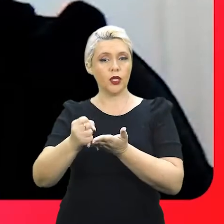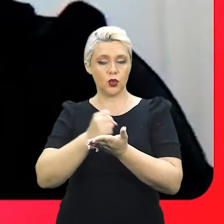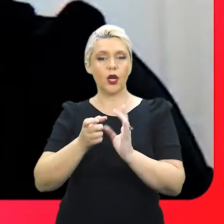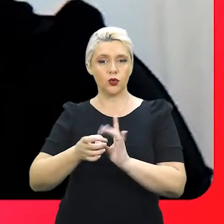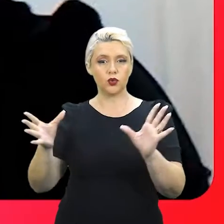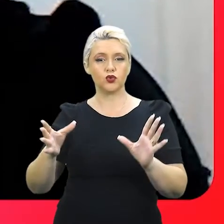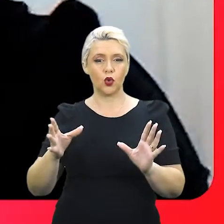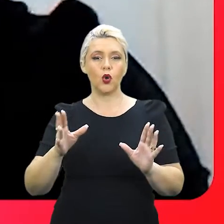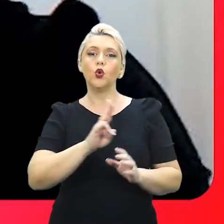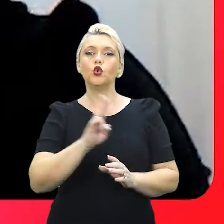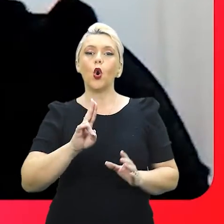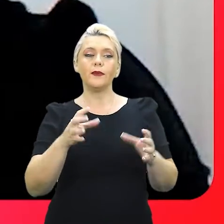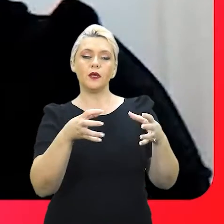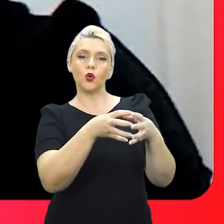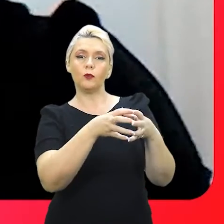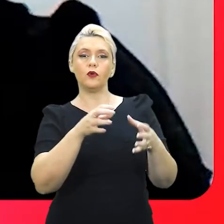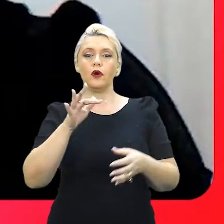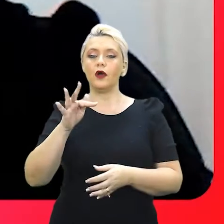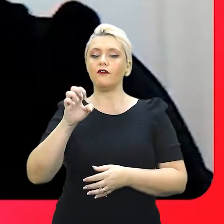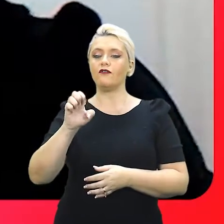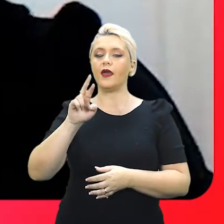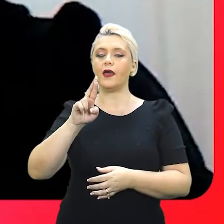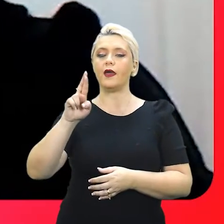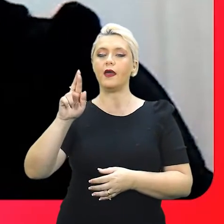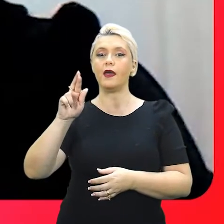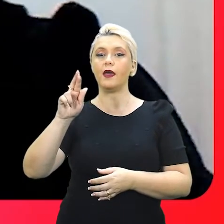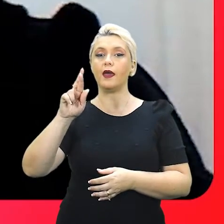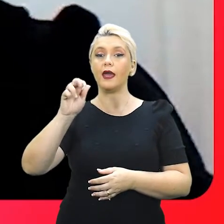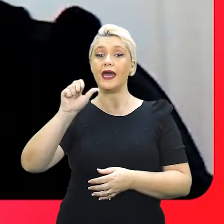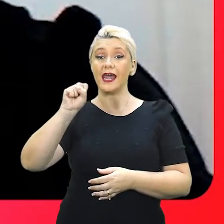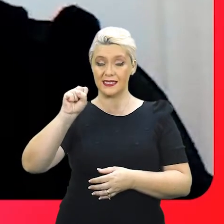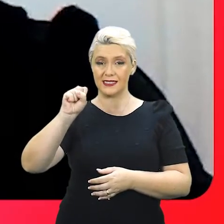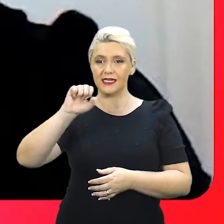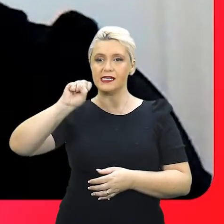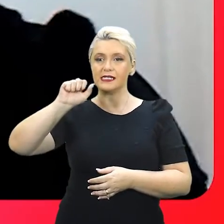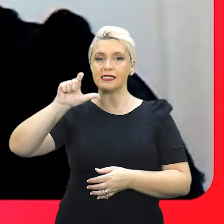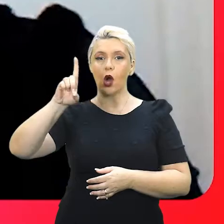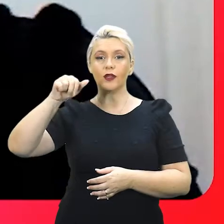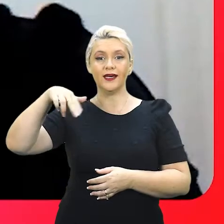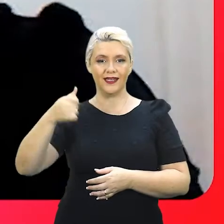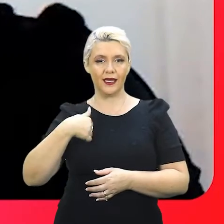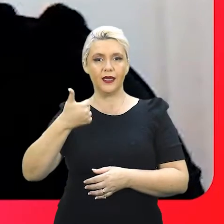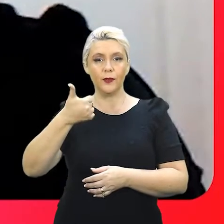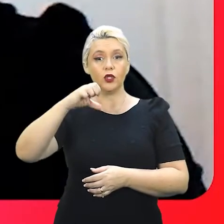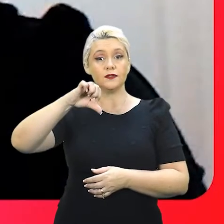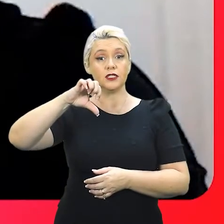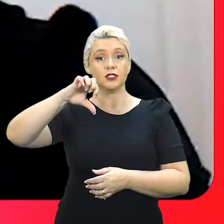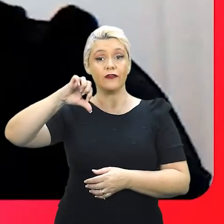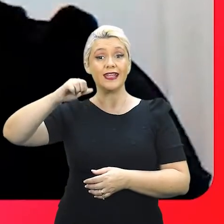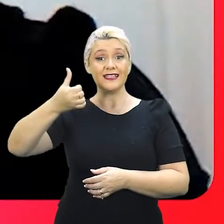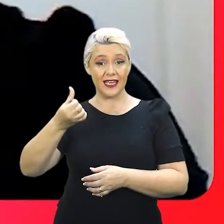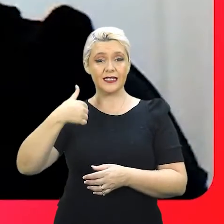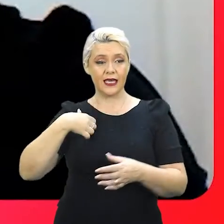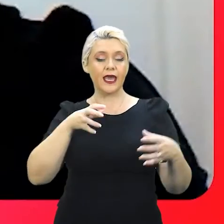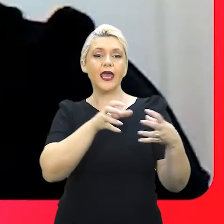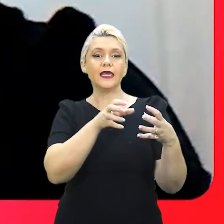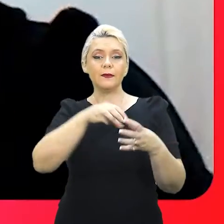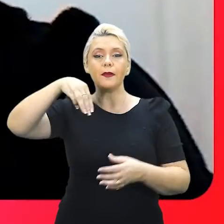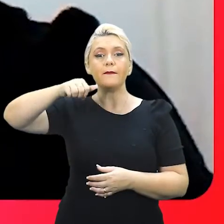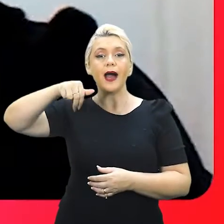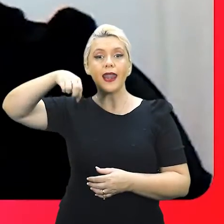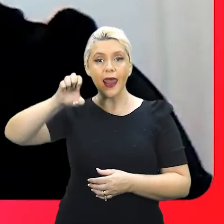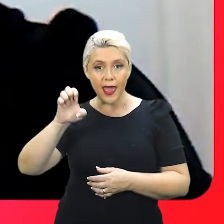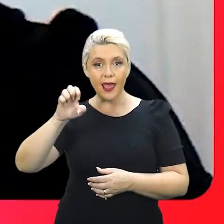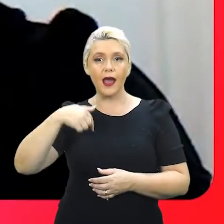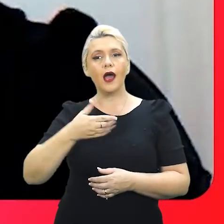E aí eu Olha. montei em Goiânia em 1986, que eu comecei, era a equipe do Mané, aí o Mané